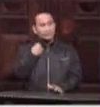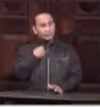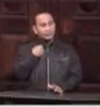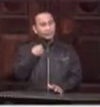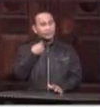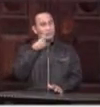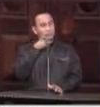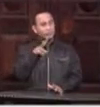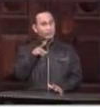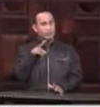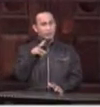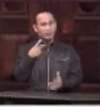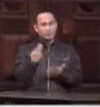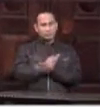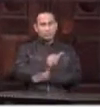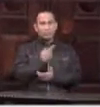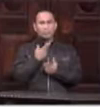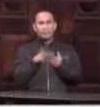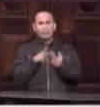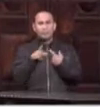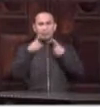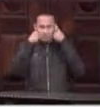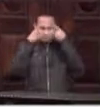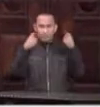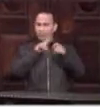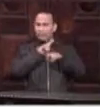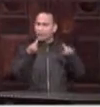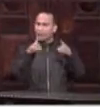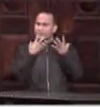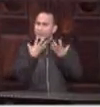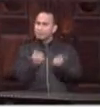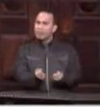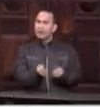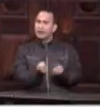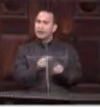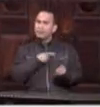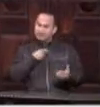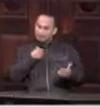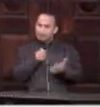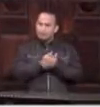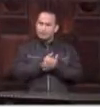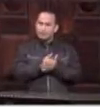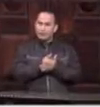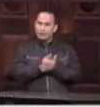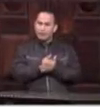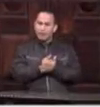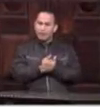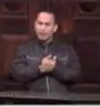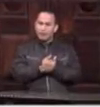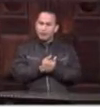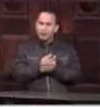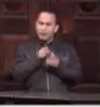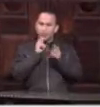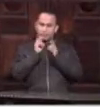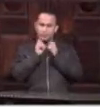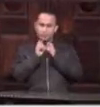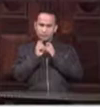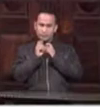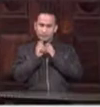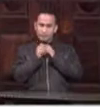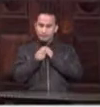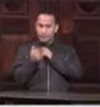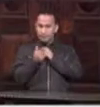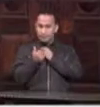violência. Isso é absolutamente inaceitável. E a gente tem que enfrentar essa discussão. Primeiro, dando tratamento